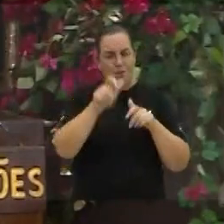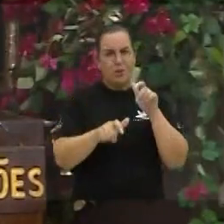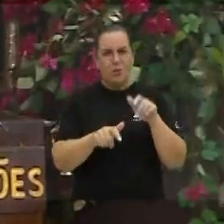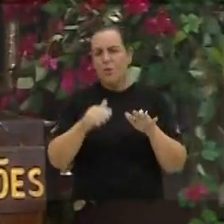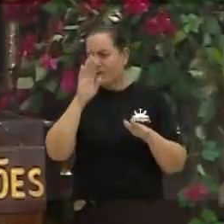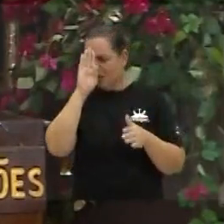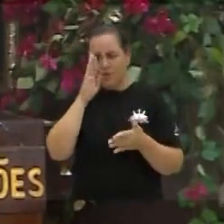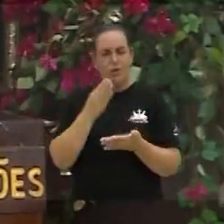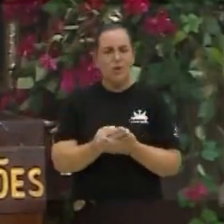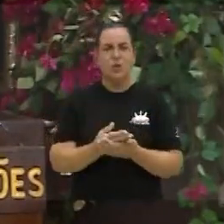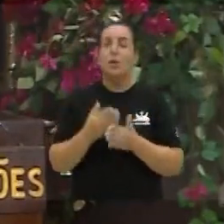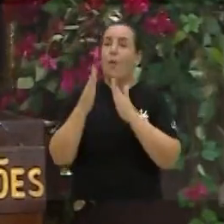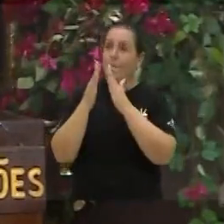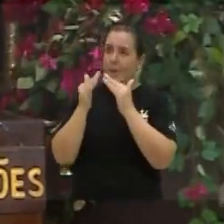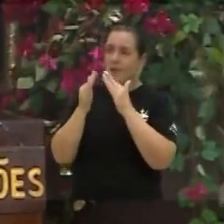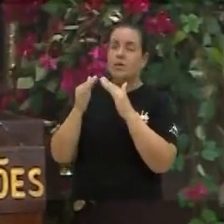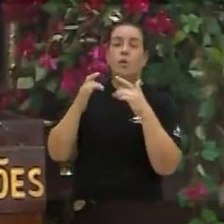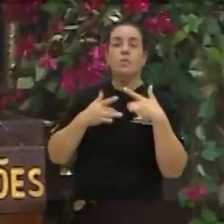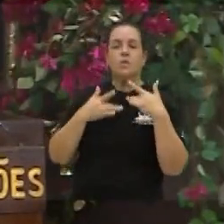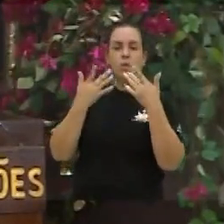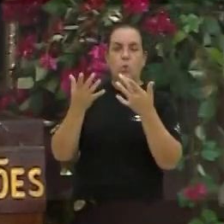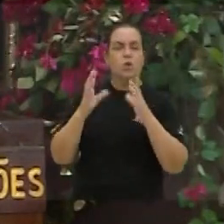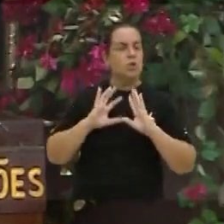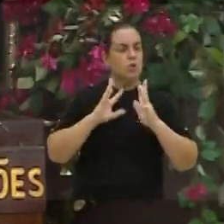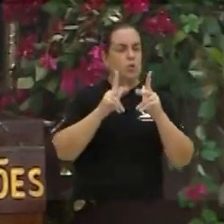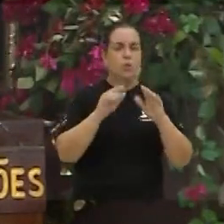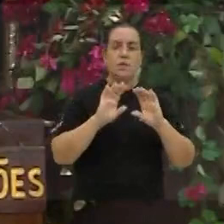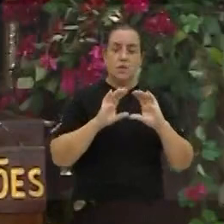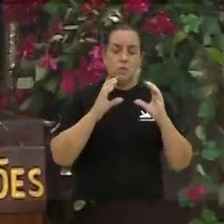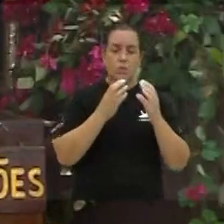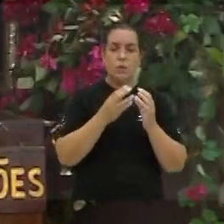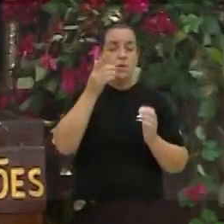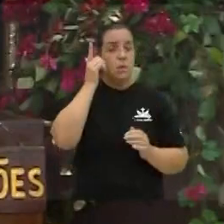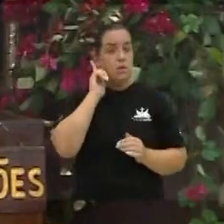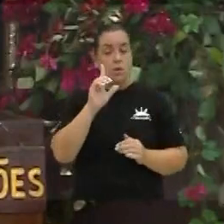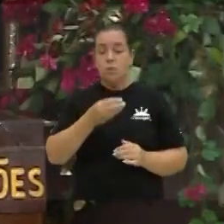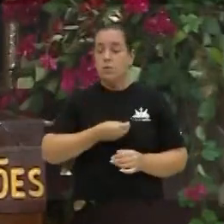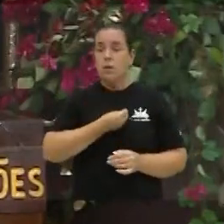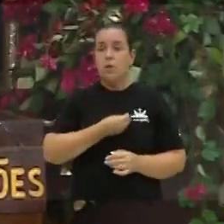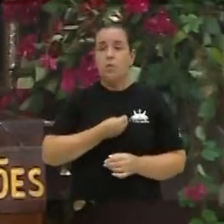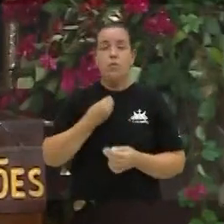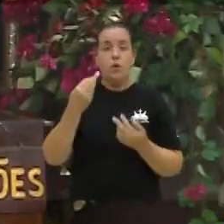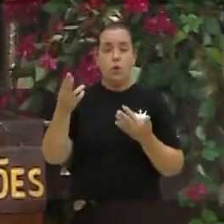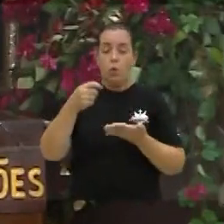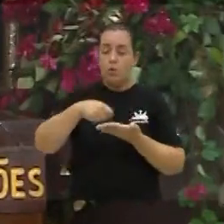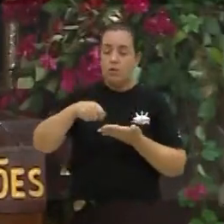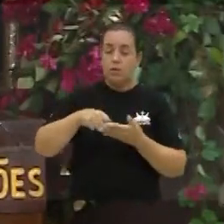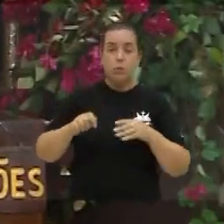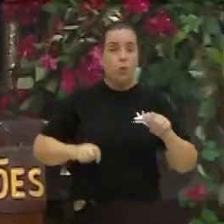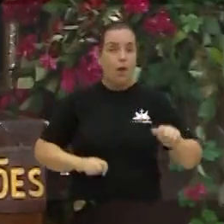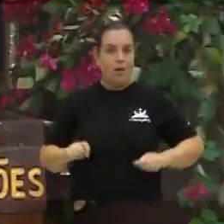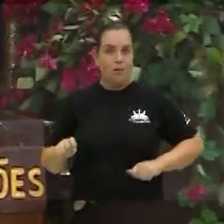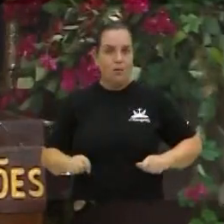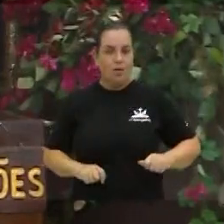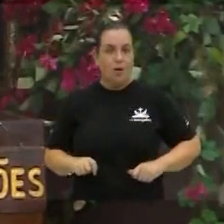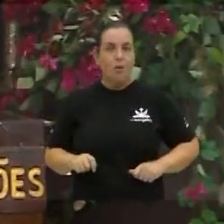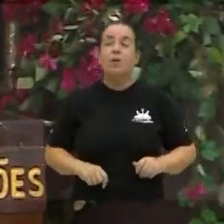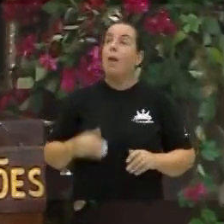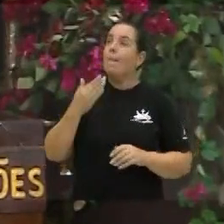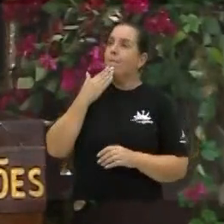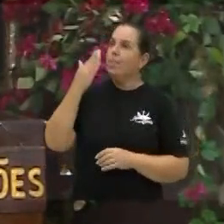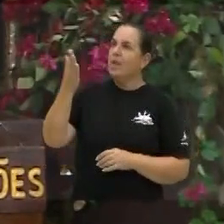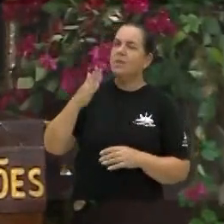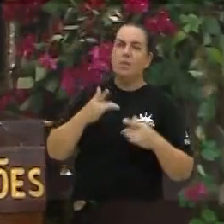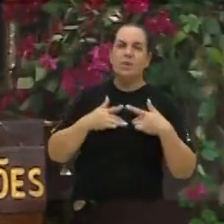incrédulos clamem, eu quero que as comunidades que não conseguem viver como está escrito nos Atos dos Apóstolos peçam a